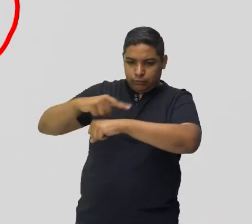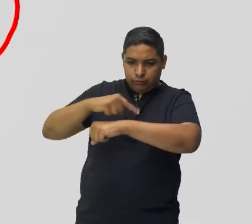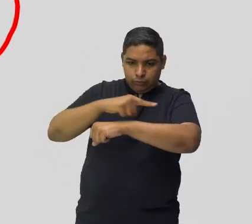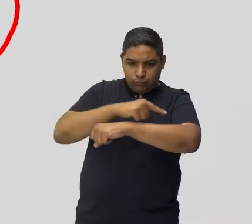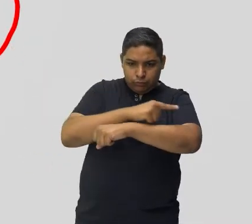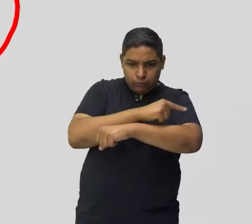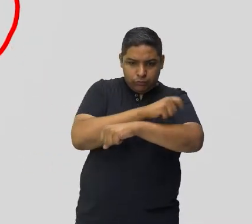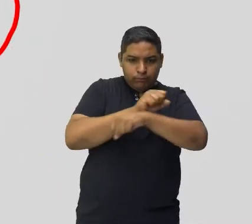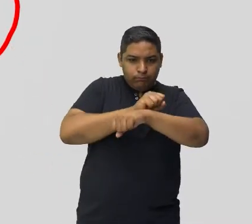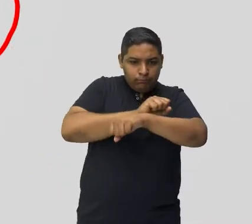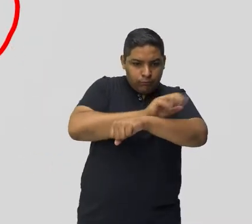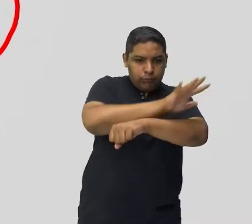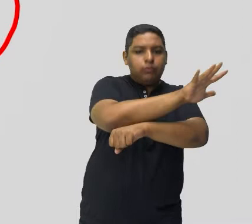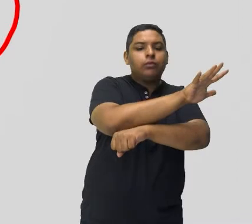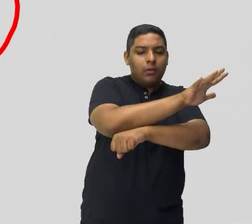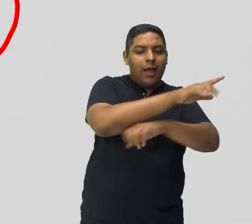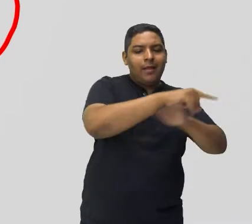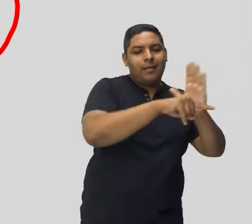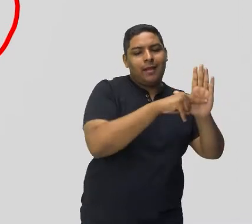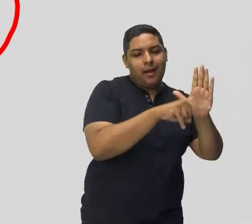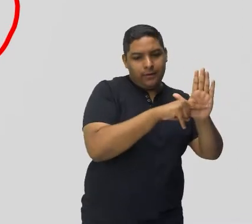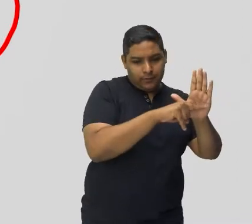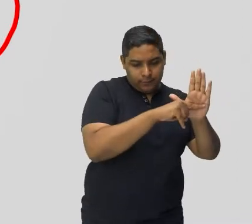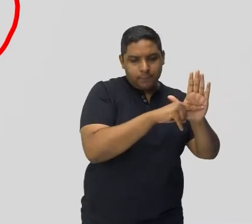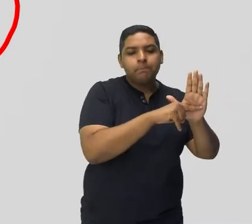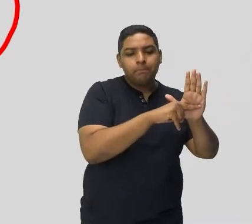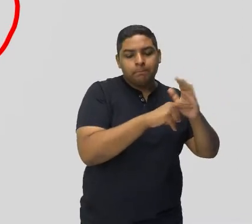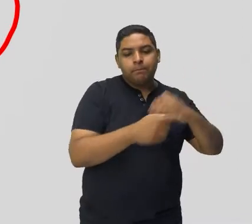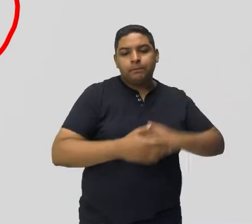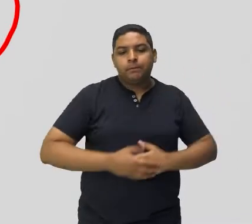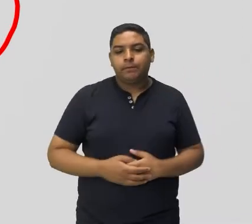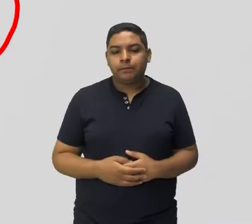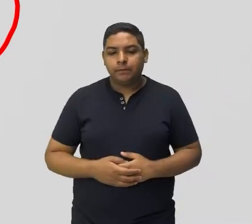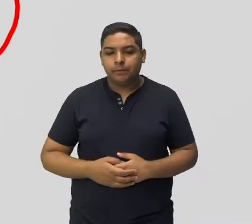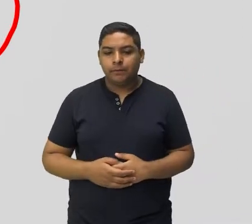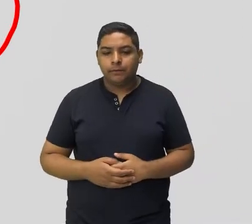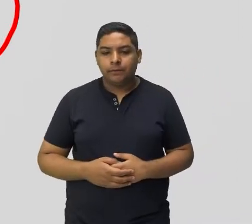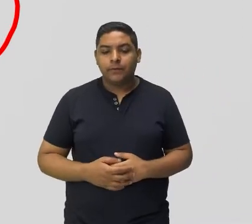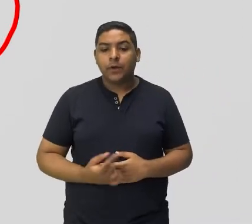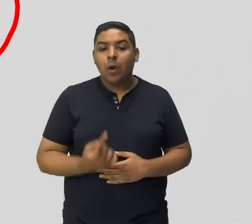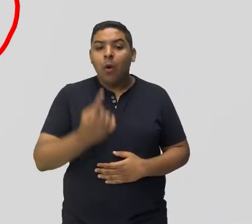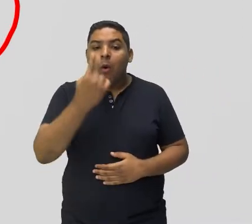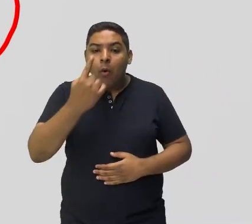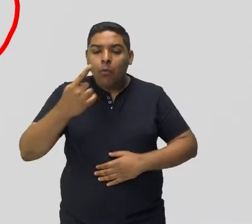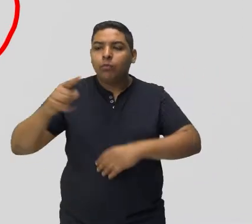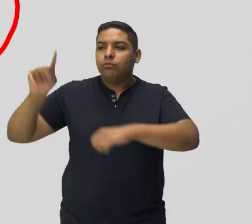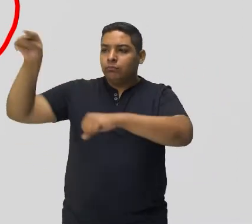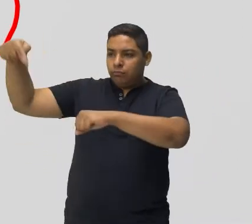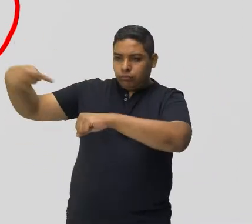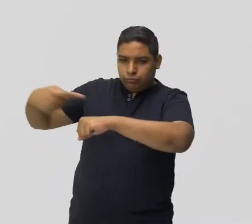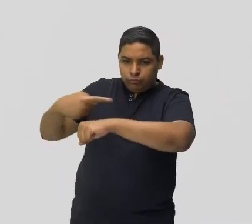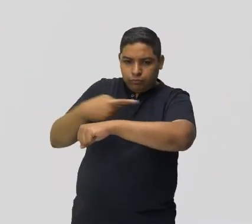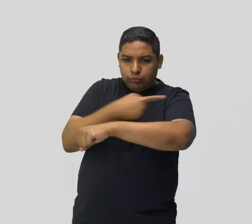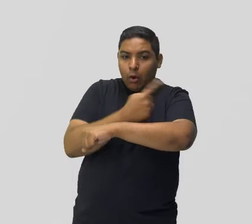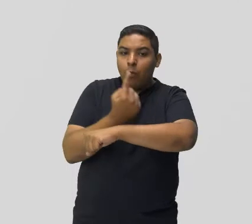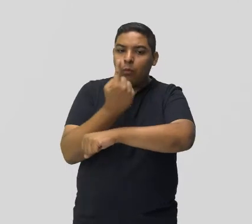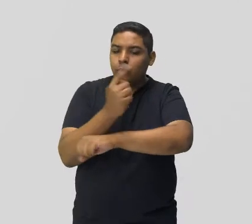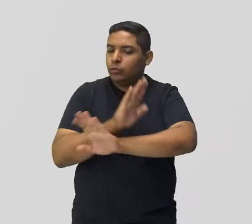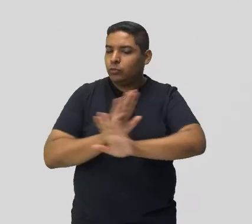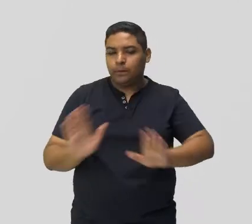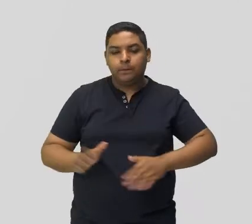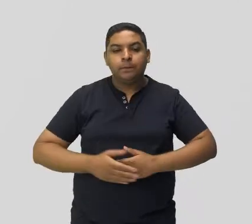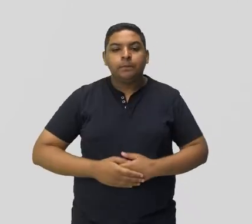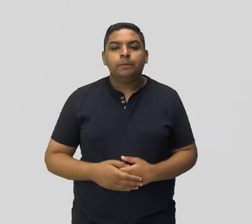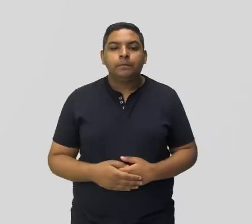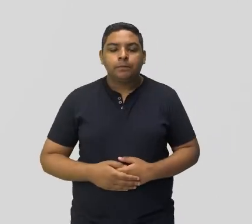polo negativo a nossa corrente elétrica, beleza? Temos em série, só tem um caminho para a corrente percorrer. Vamos lá,